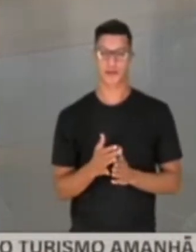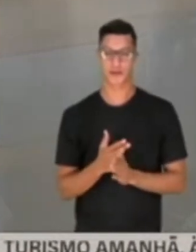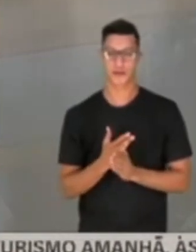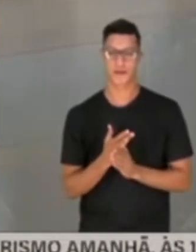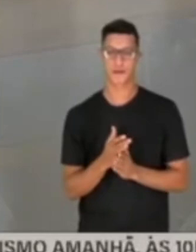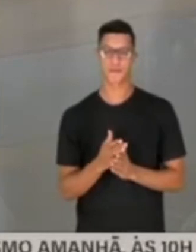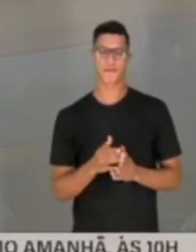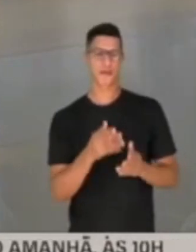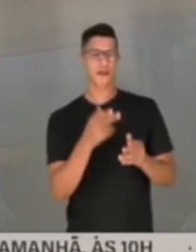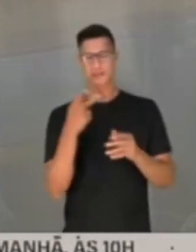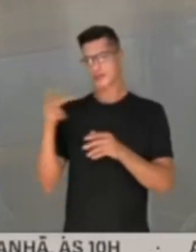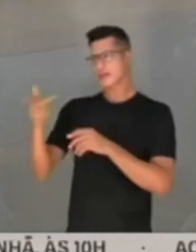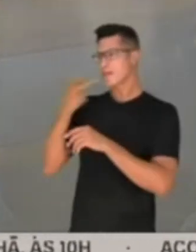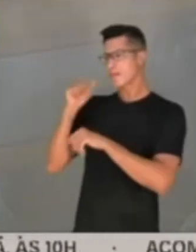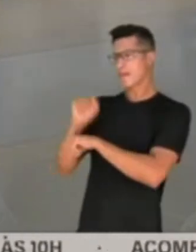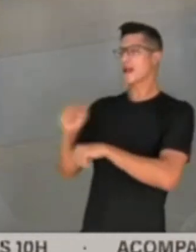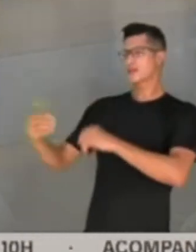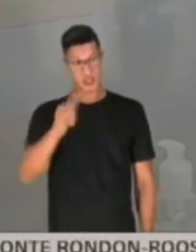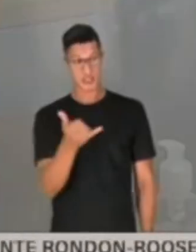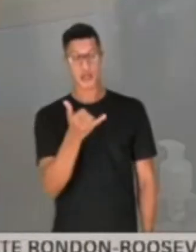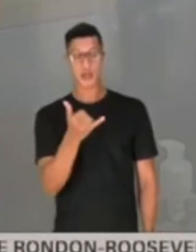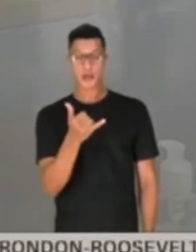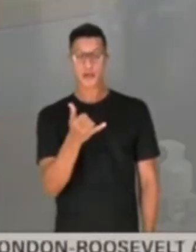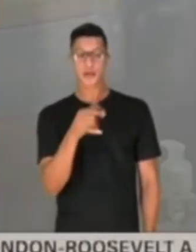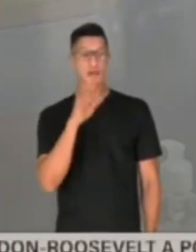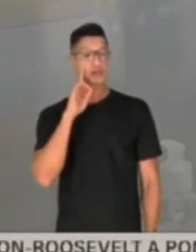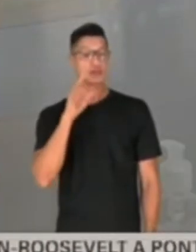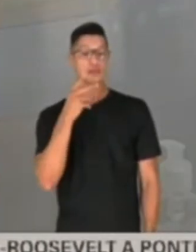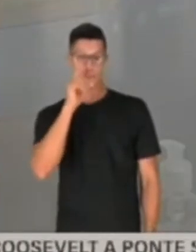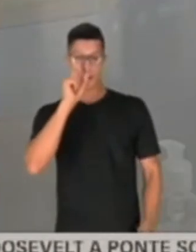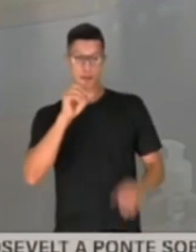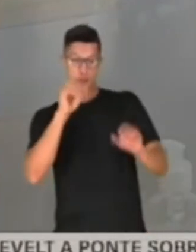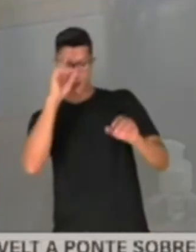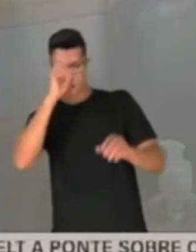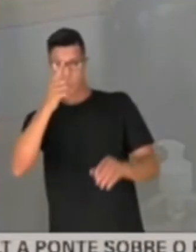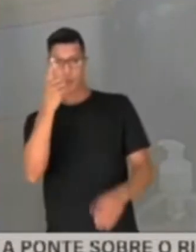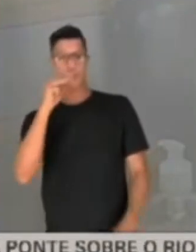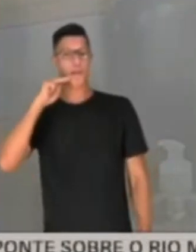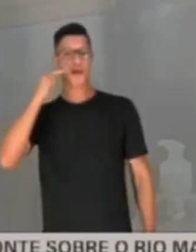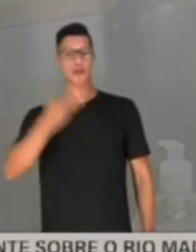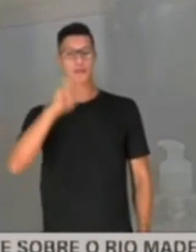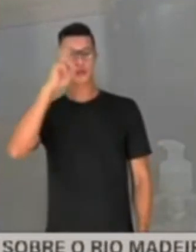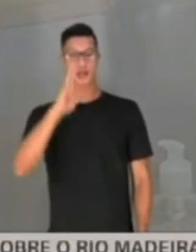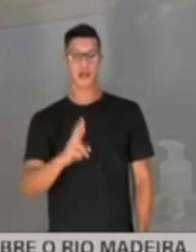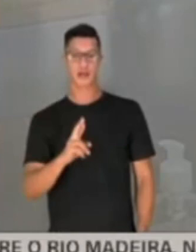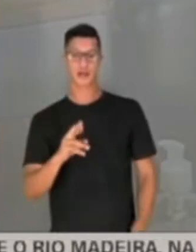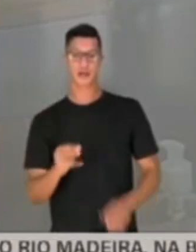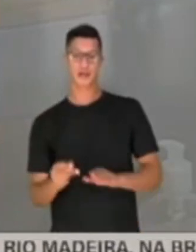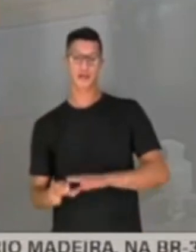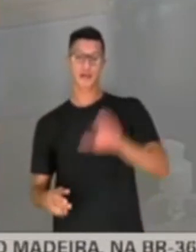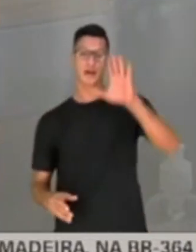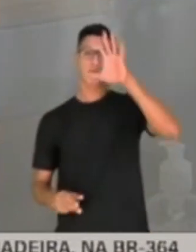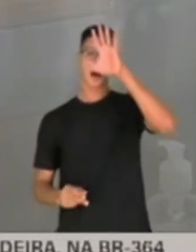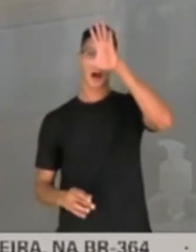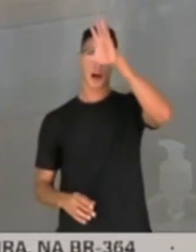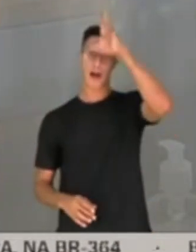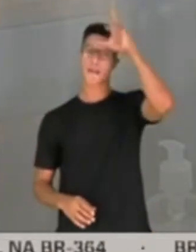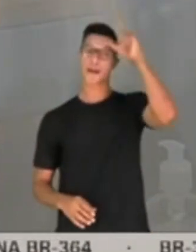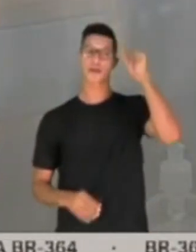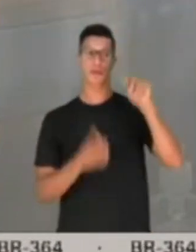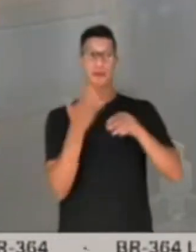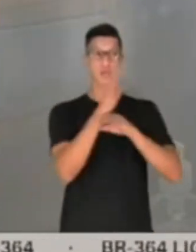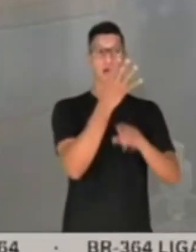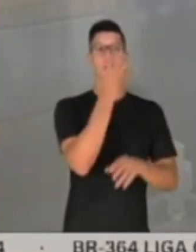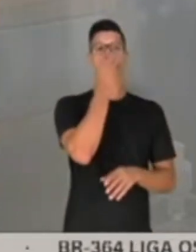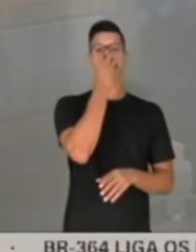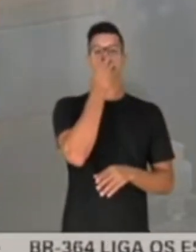O senhor pare de me interromper, tenha respeito. O senhor disse que mandou R$1 milhão para oxigênio lá em Manaus. A julgar pelo